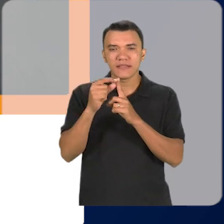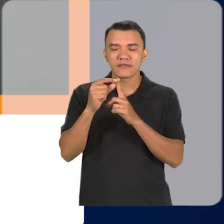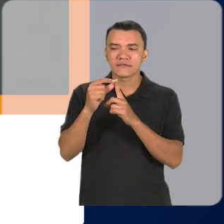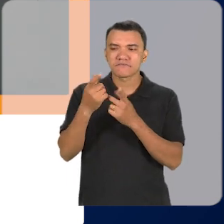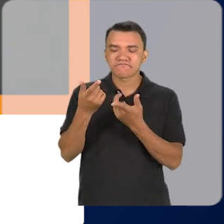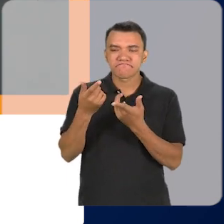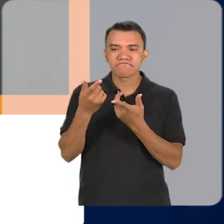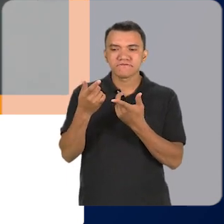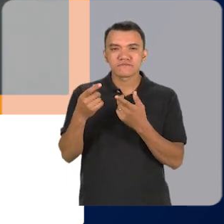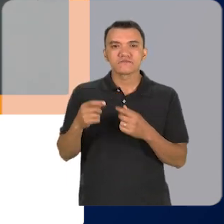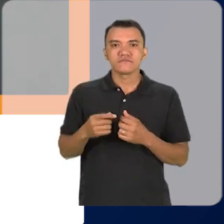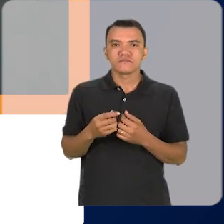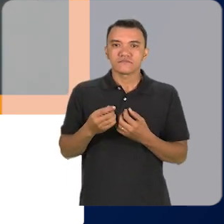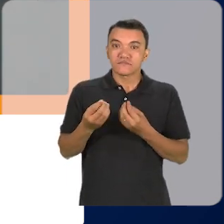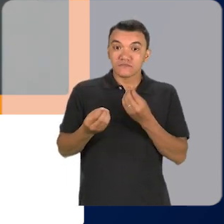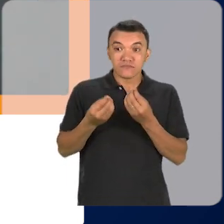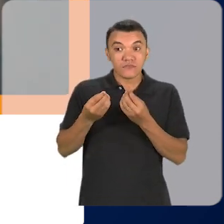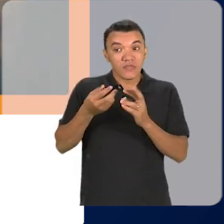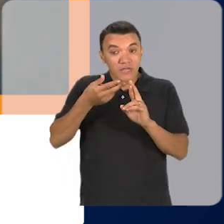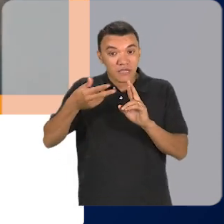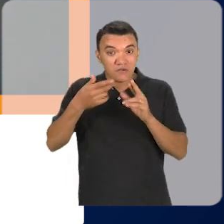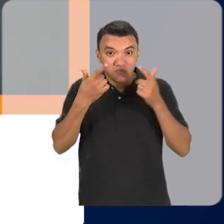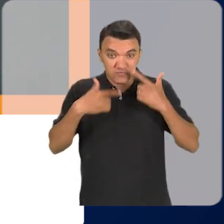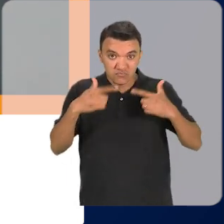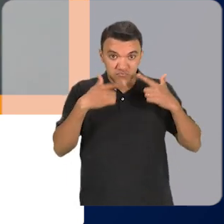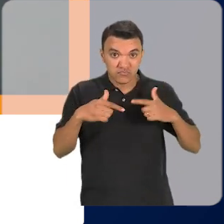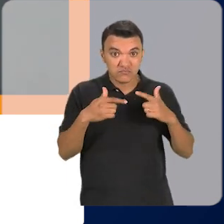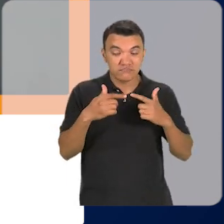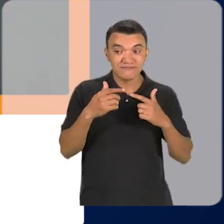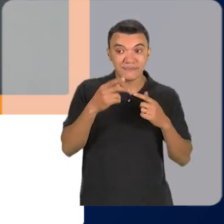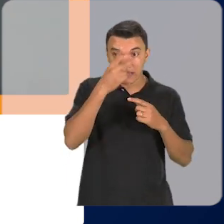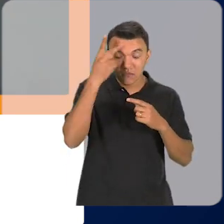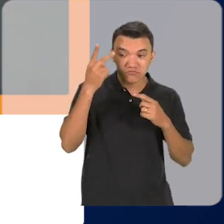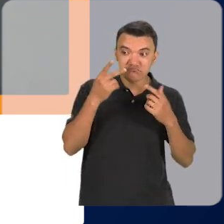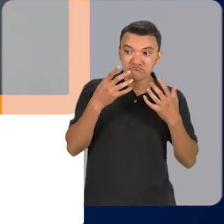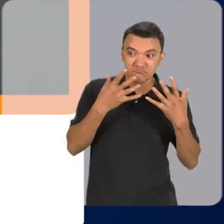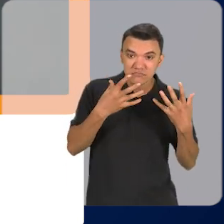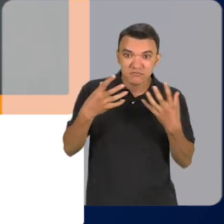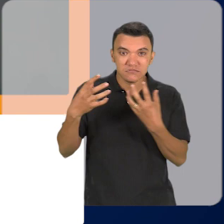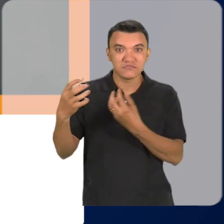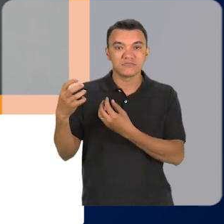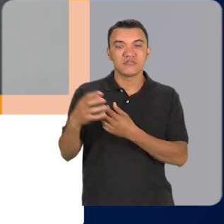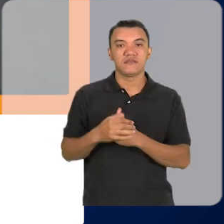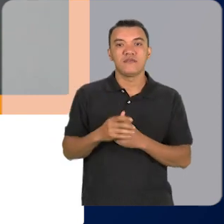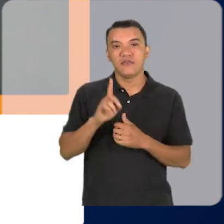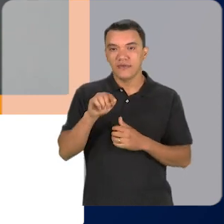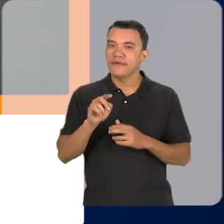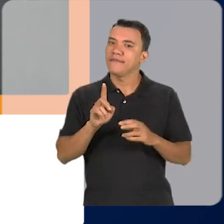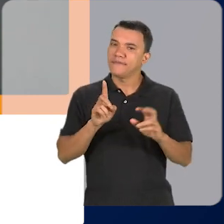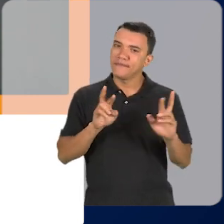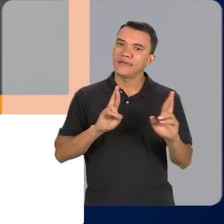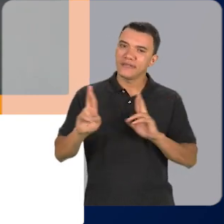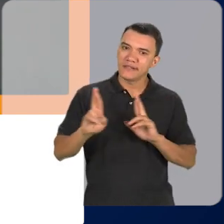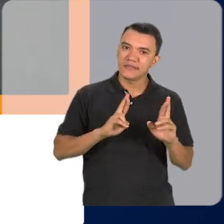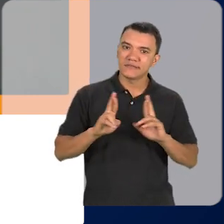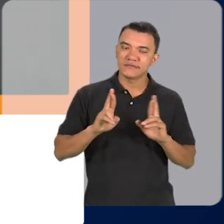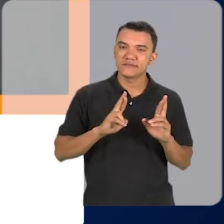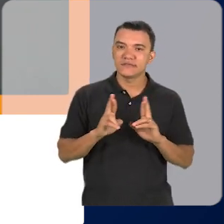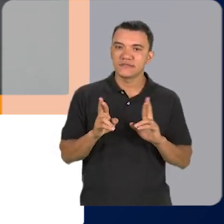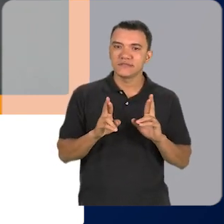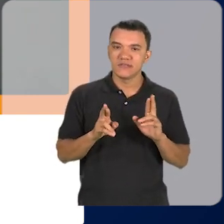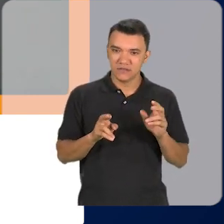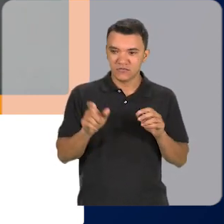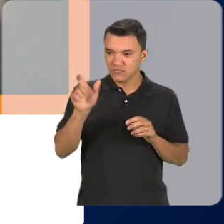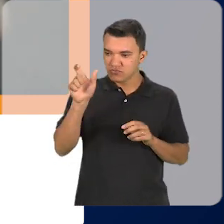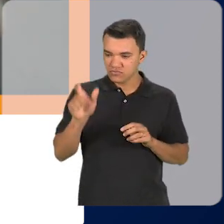produto, e usar um recurso linguístico para atrair essa pessoa, porque há uma relação entre esse